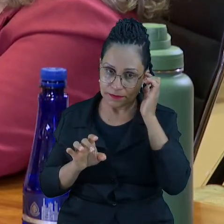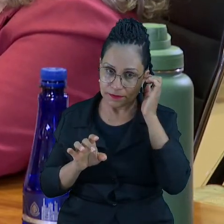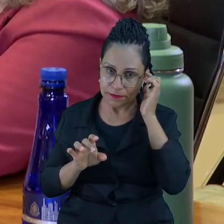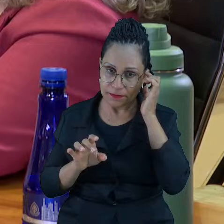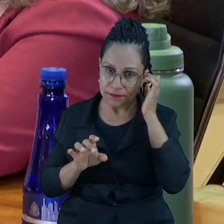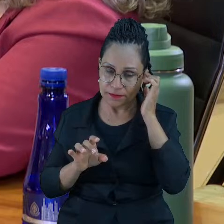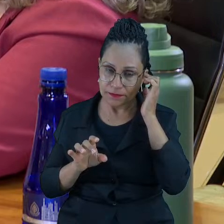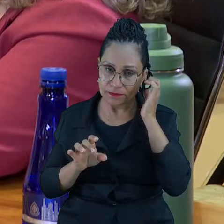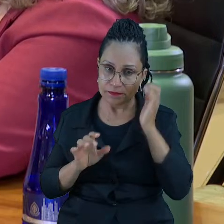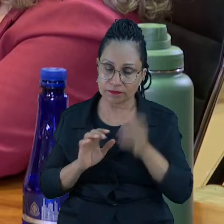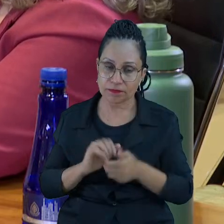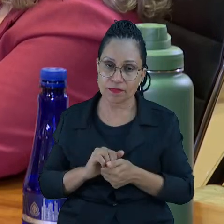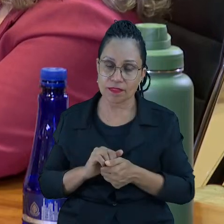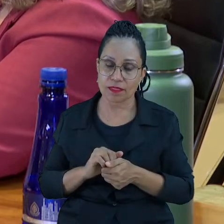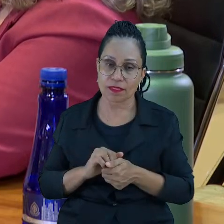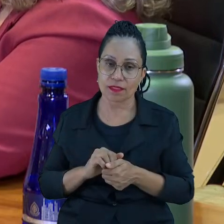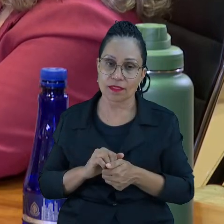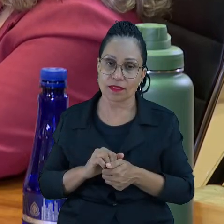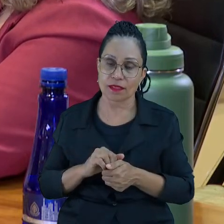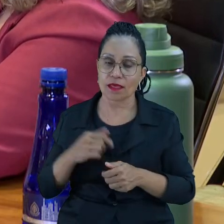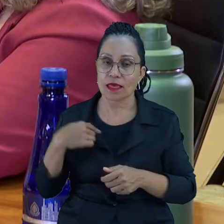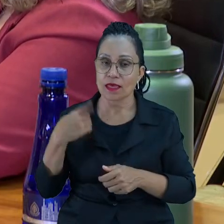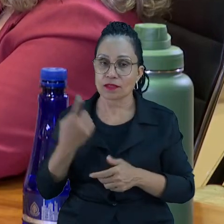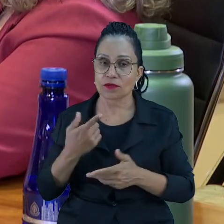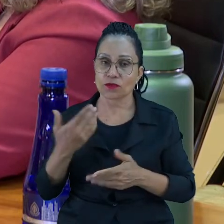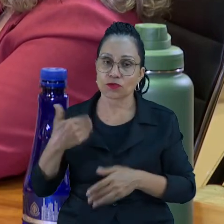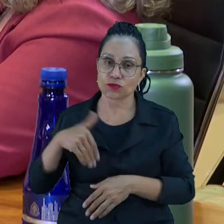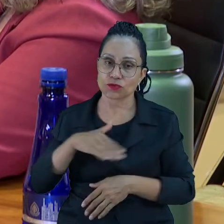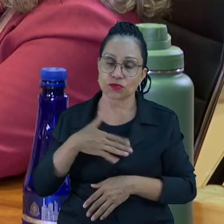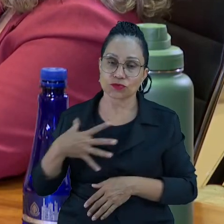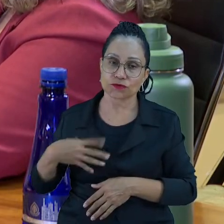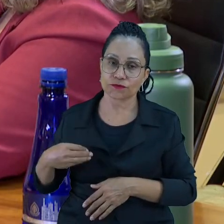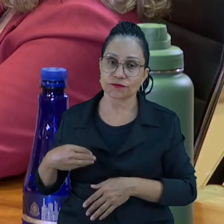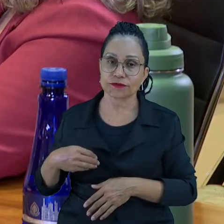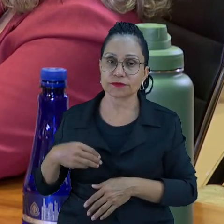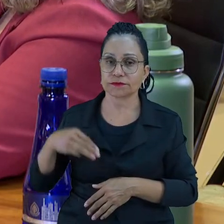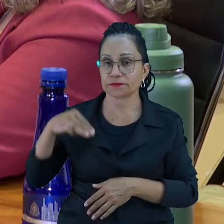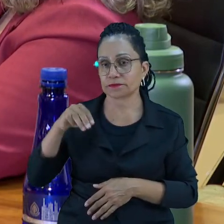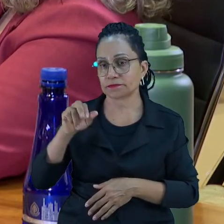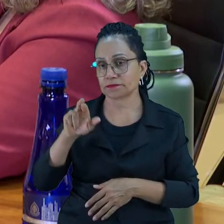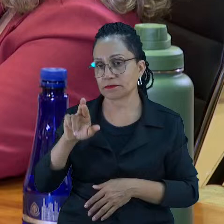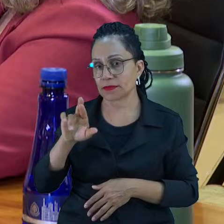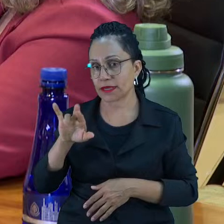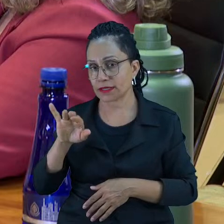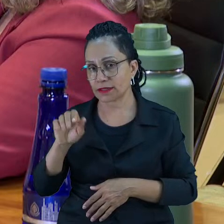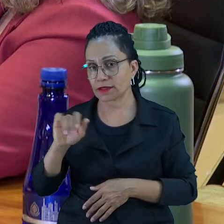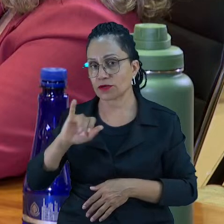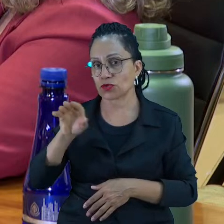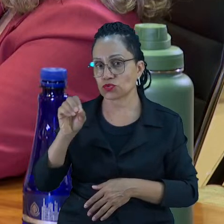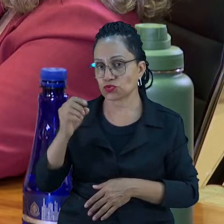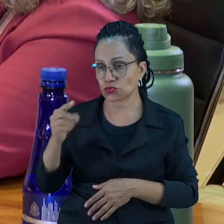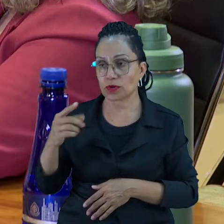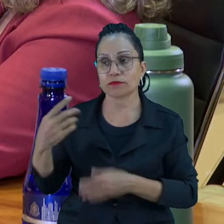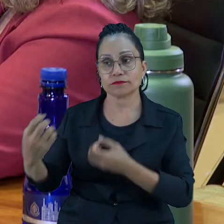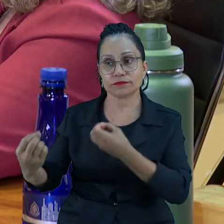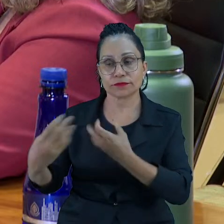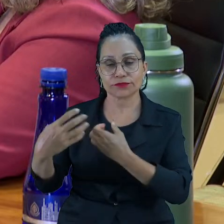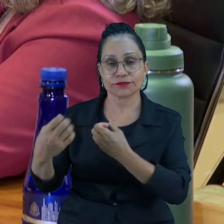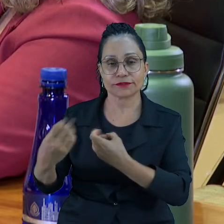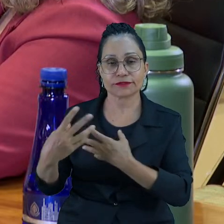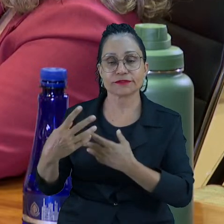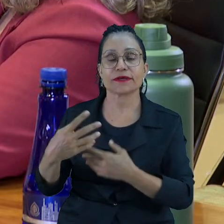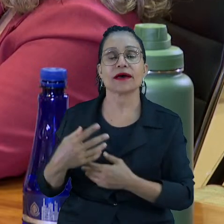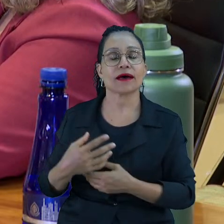eu brinco que os nossos filhos, tanto o João quanto a Maria, eles nos ensinaram muito, e eu falo que eu virei